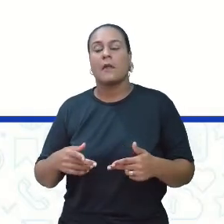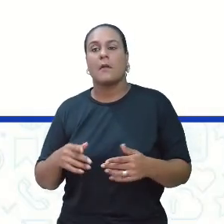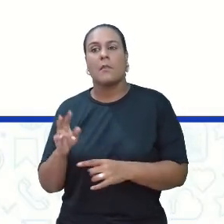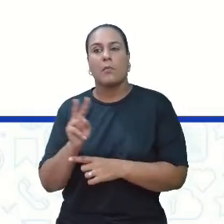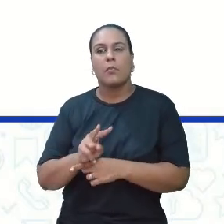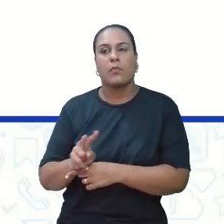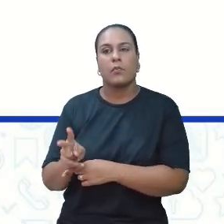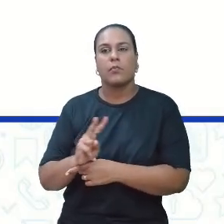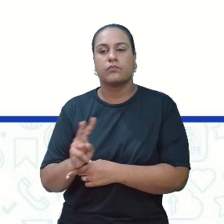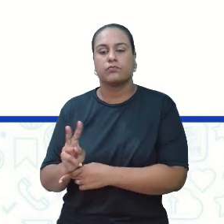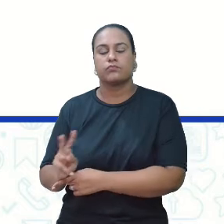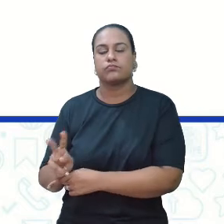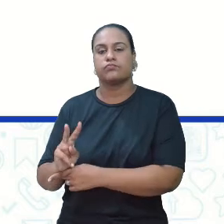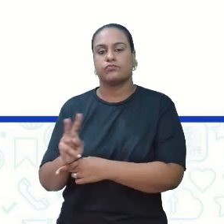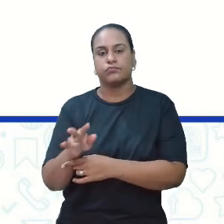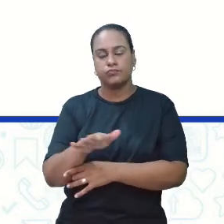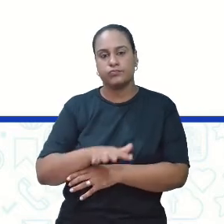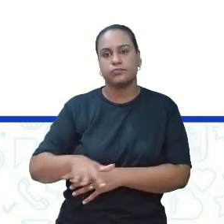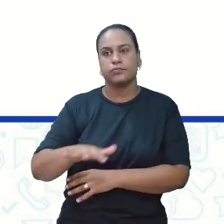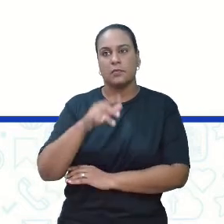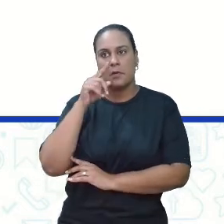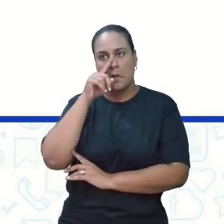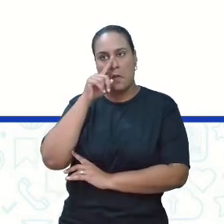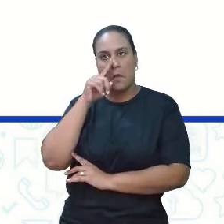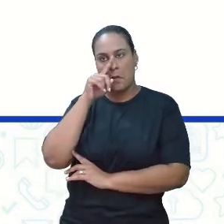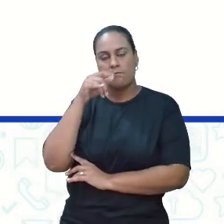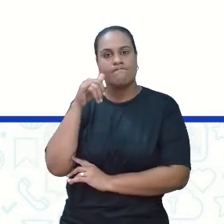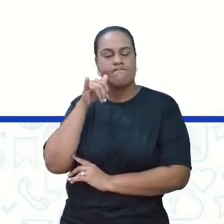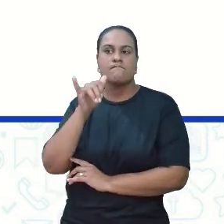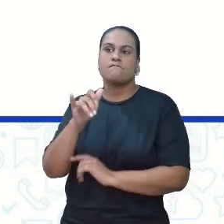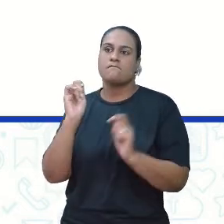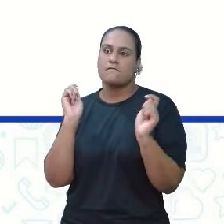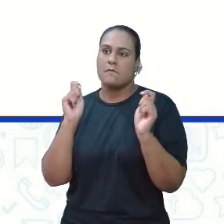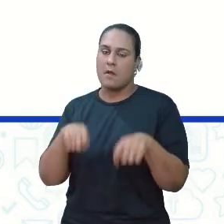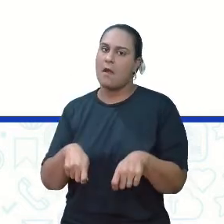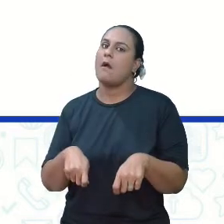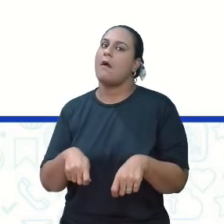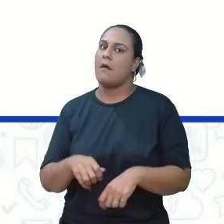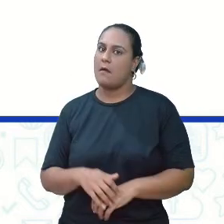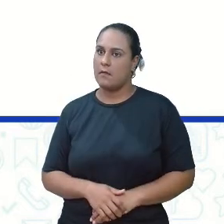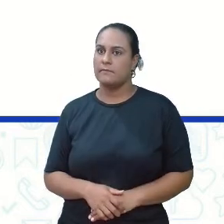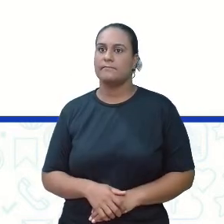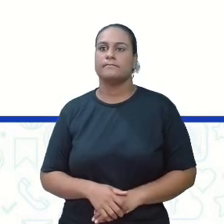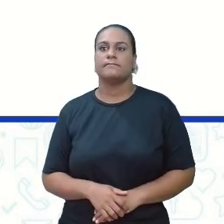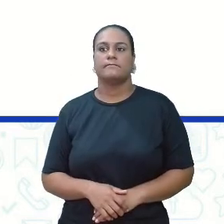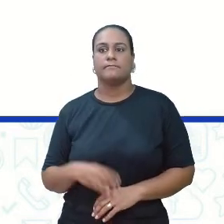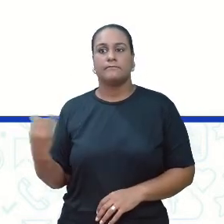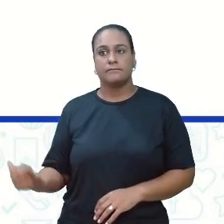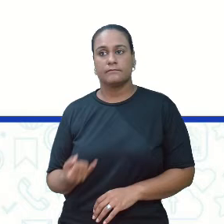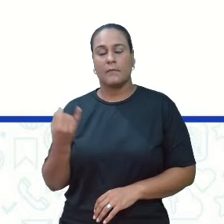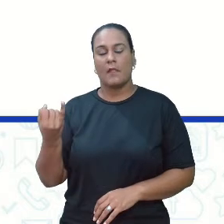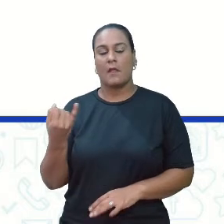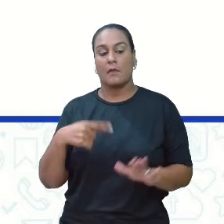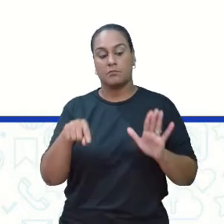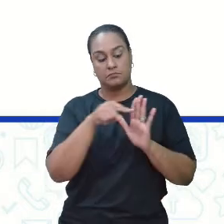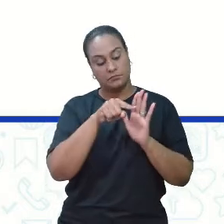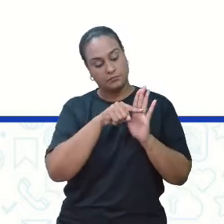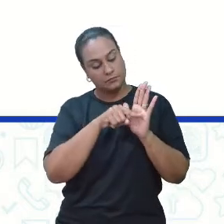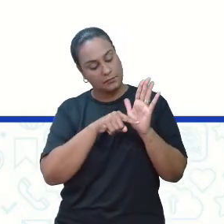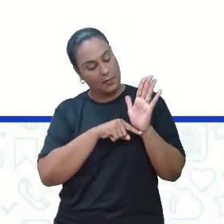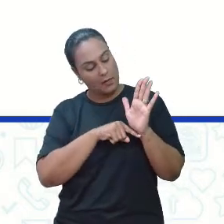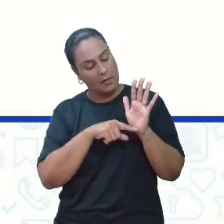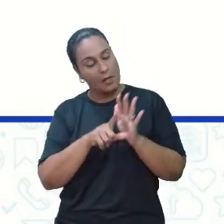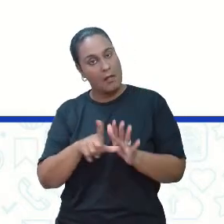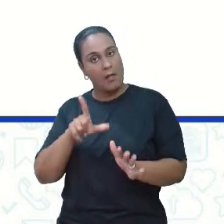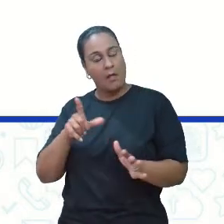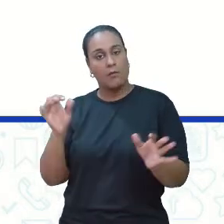para o monitoramento de áreas de risco podem prevenir alguns desastres ambientais. A importância do planejamento